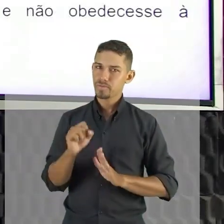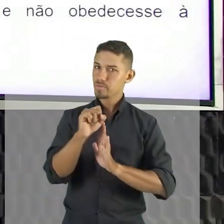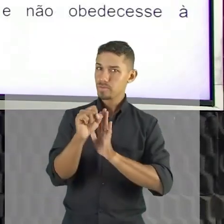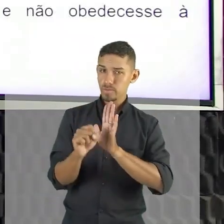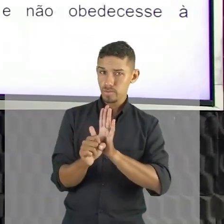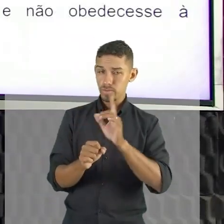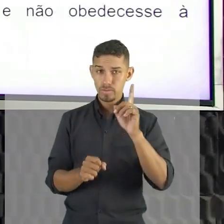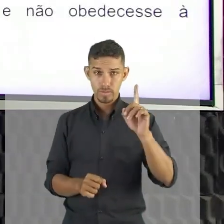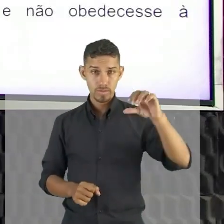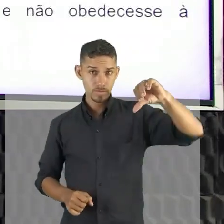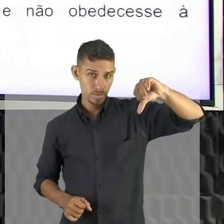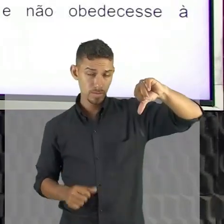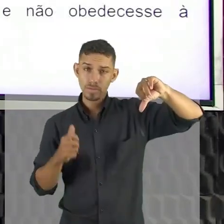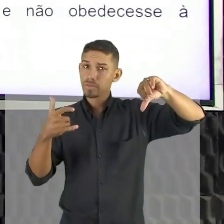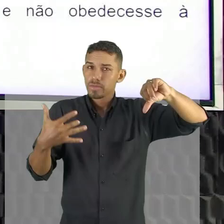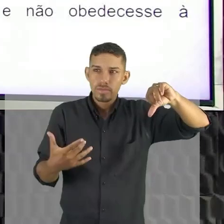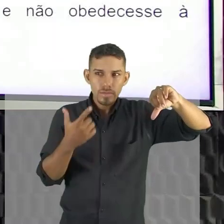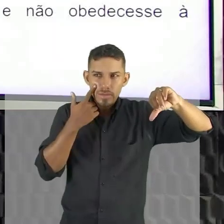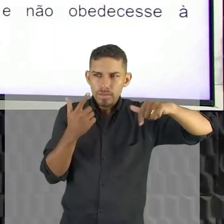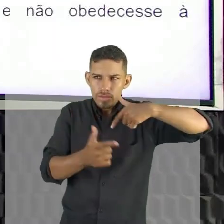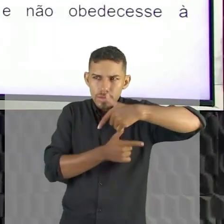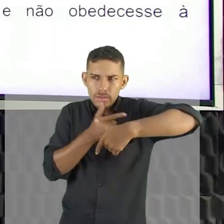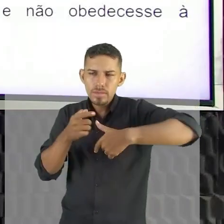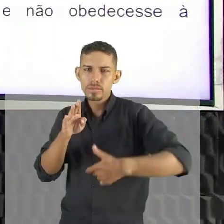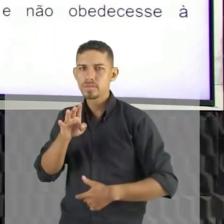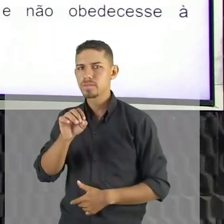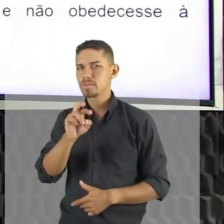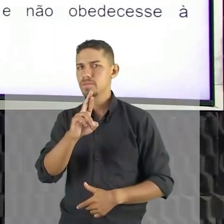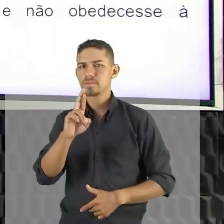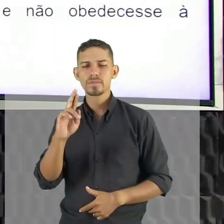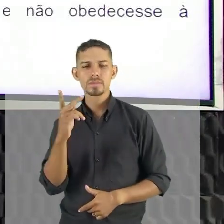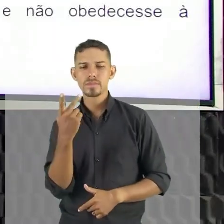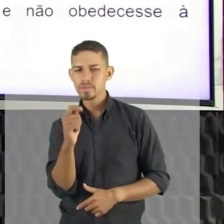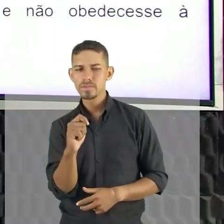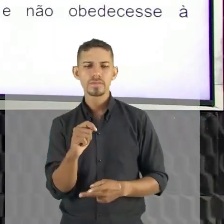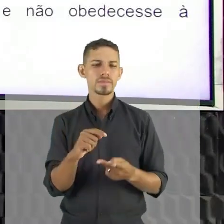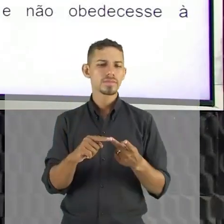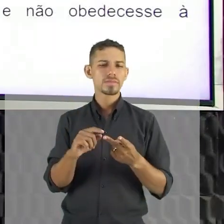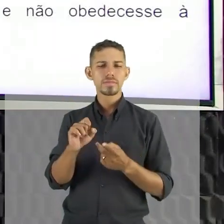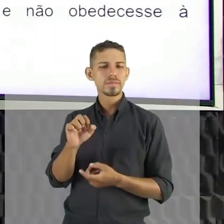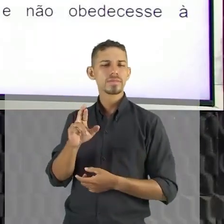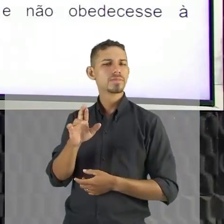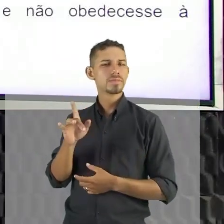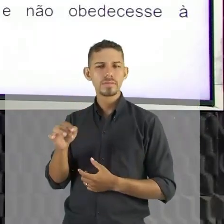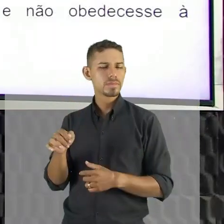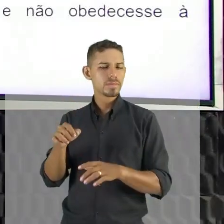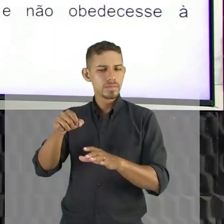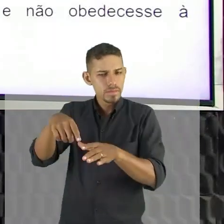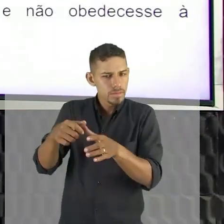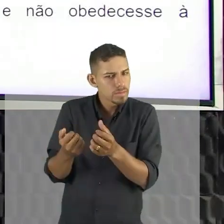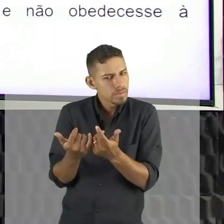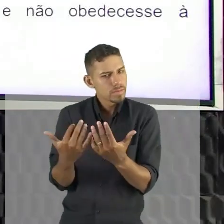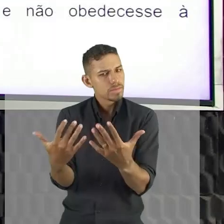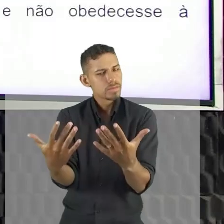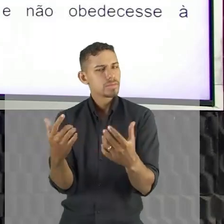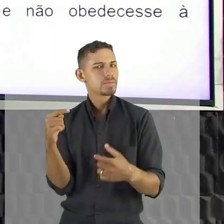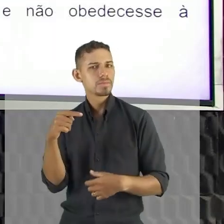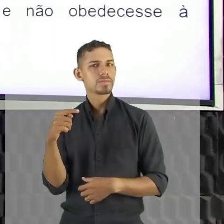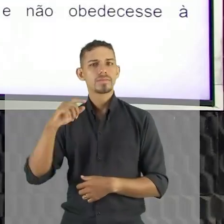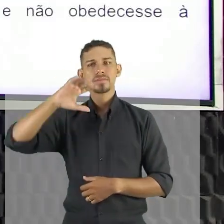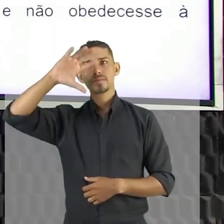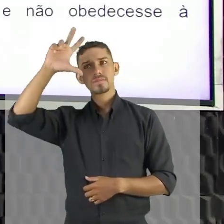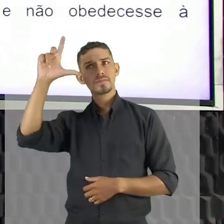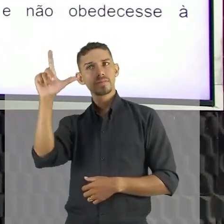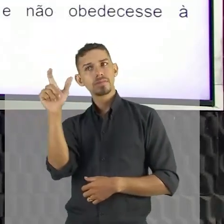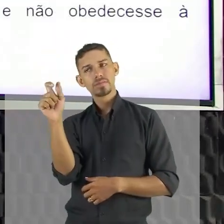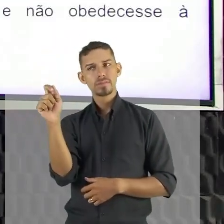XIX essa corrida pela borracha, né, pelos seringais que vão ser plantados, que vieram, né, da Ásia, que